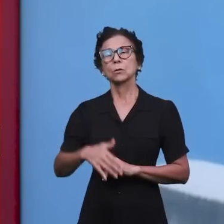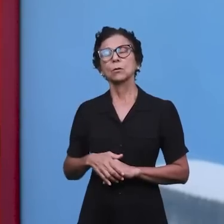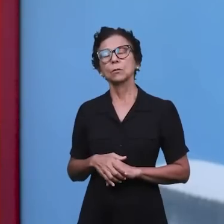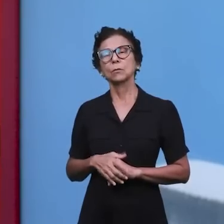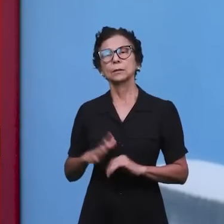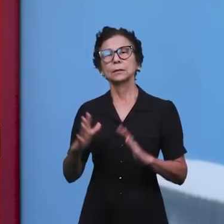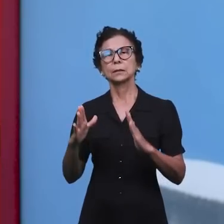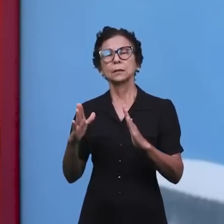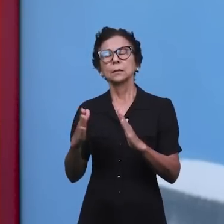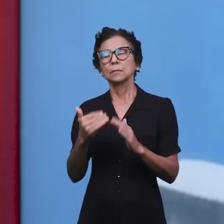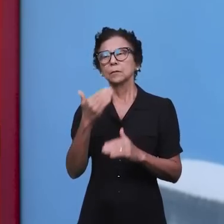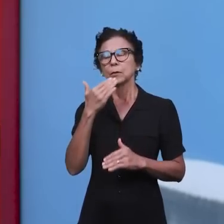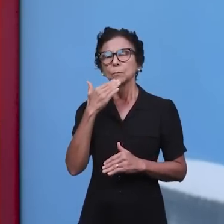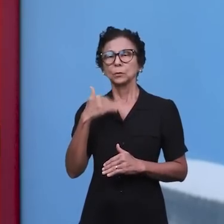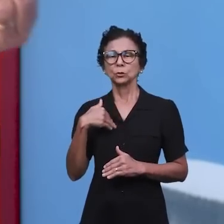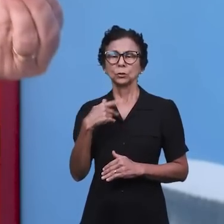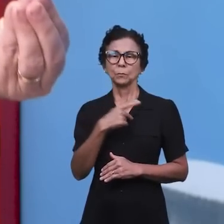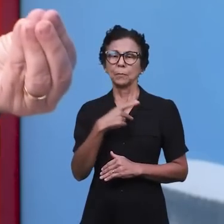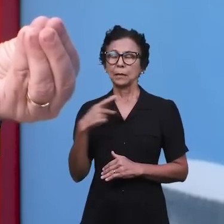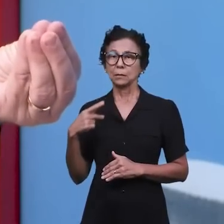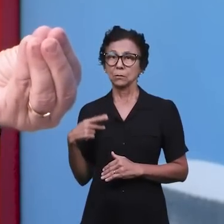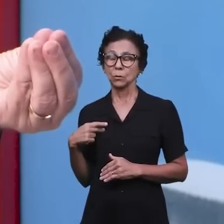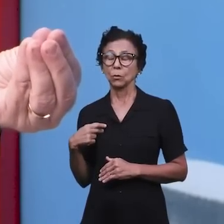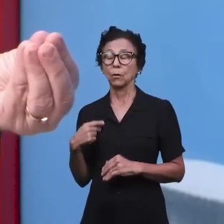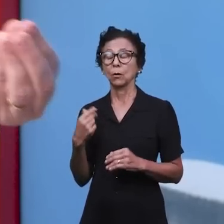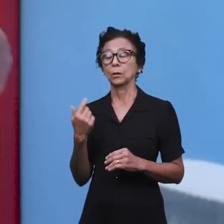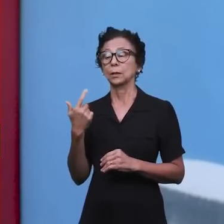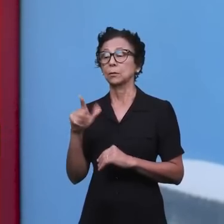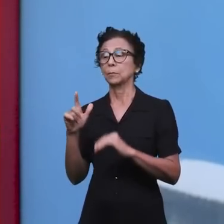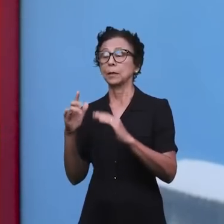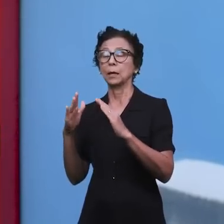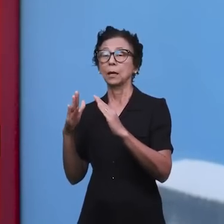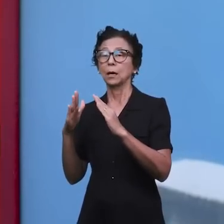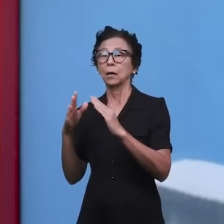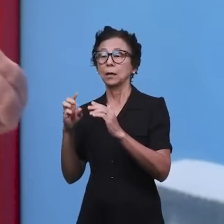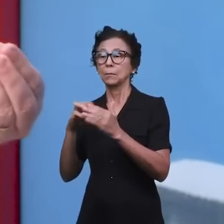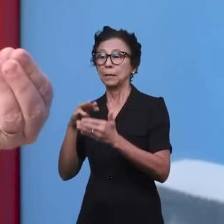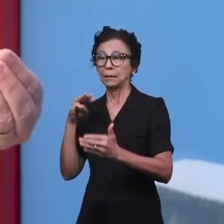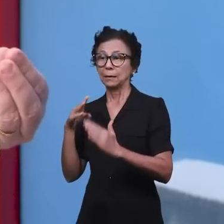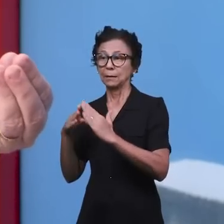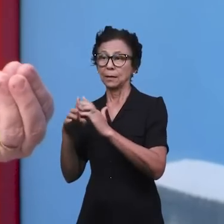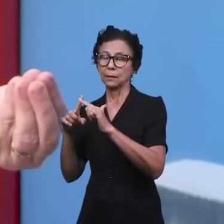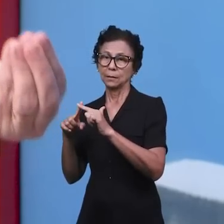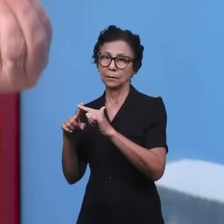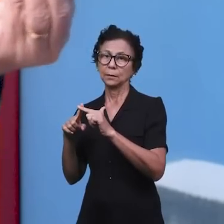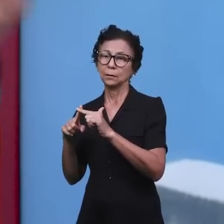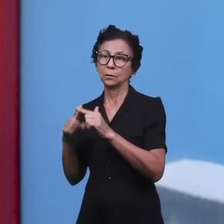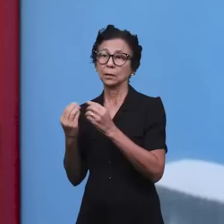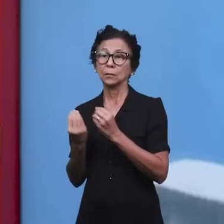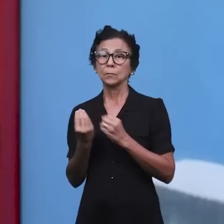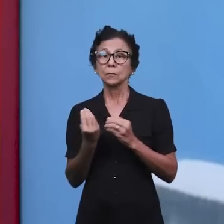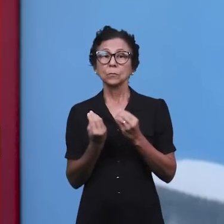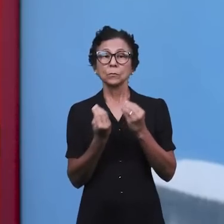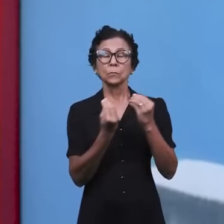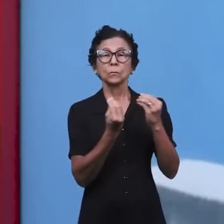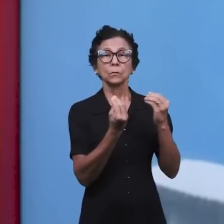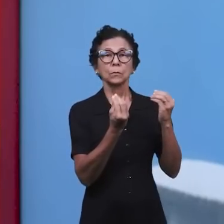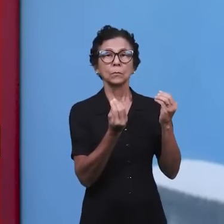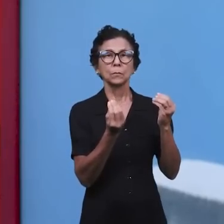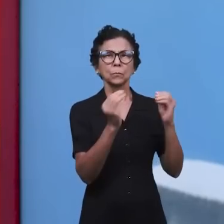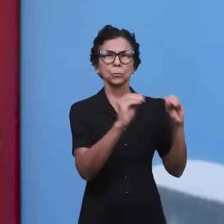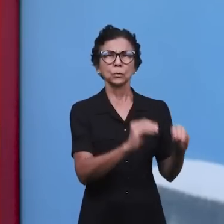eu queria mudar de igreja, pastor, porque eu não posso assistir lá onde eu estou, porque o pastor expôs uma situação. Que verdade,